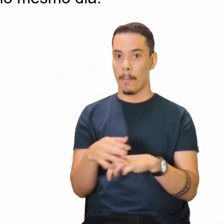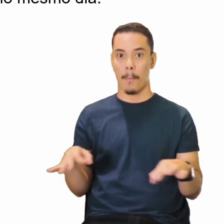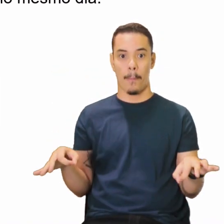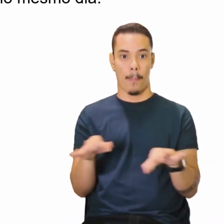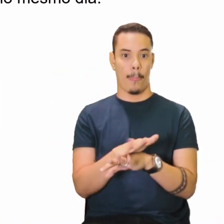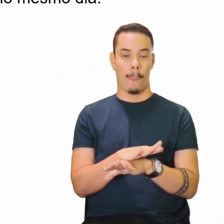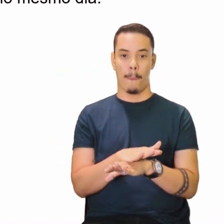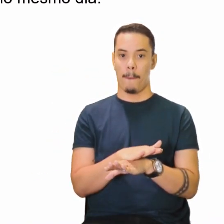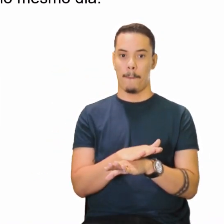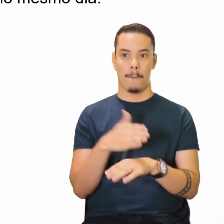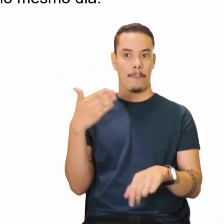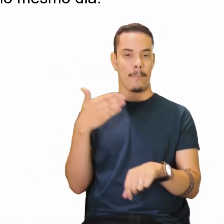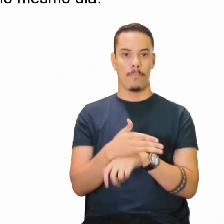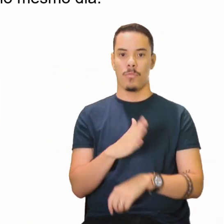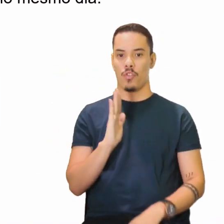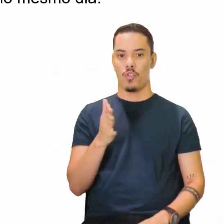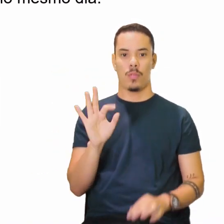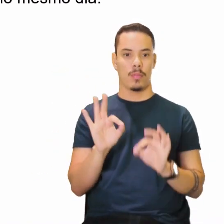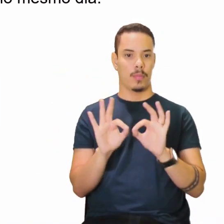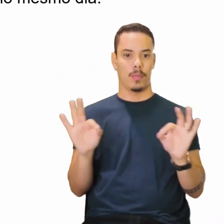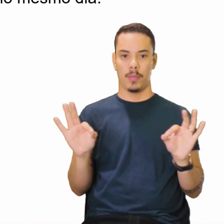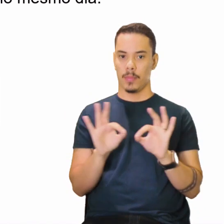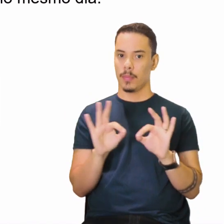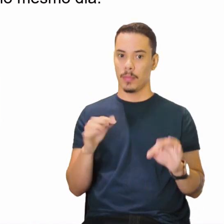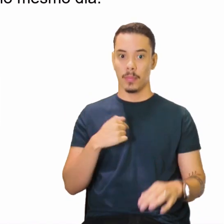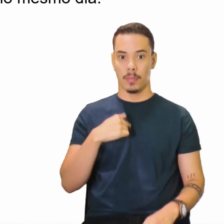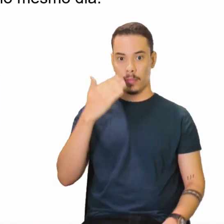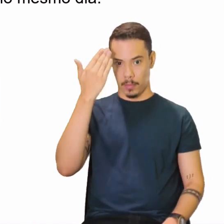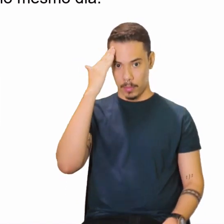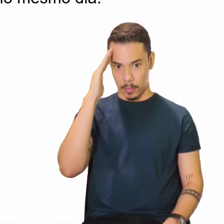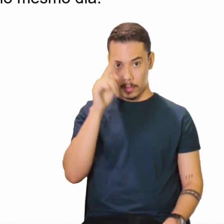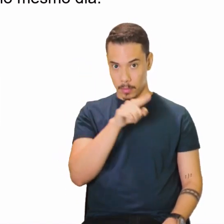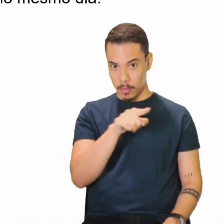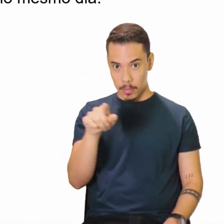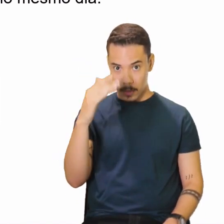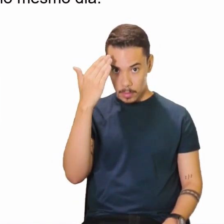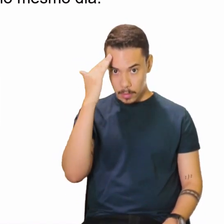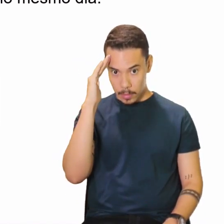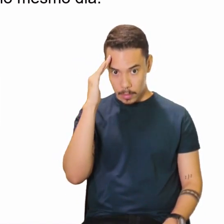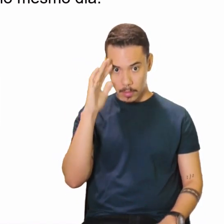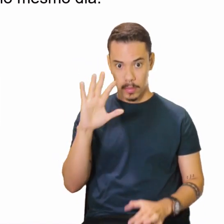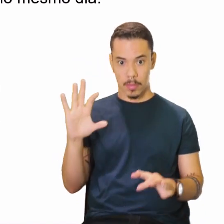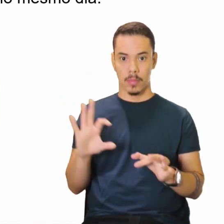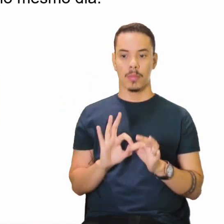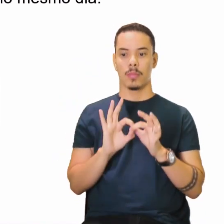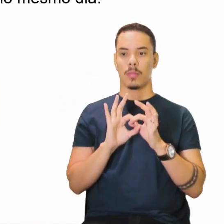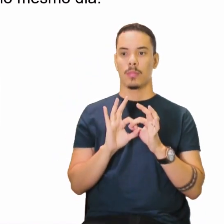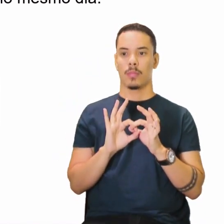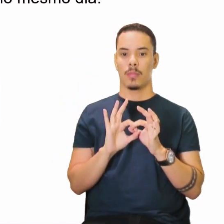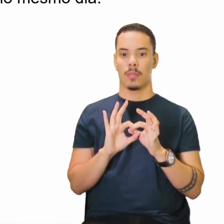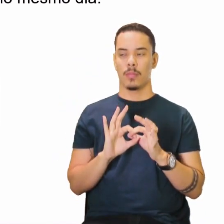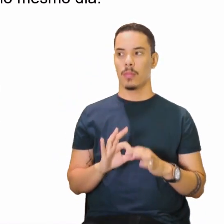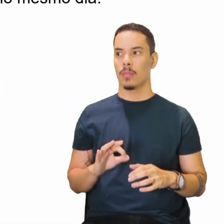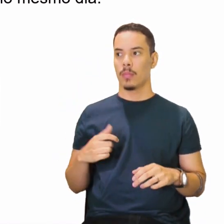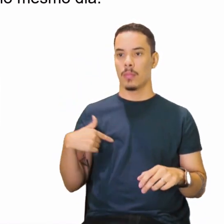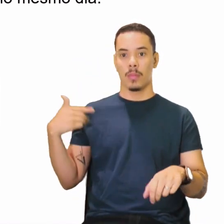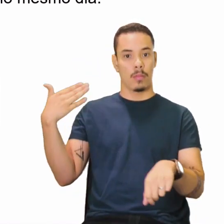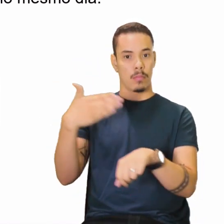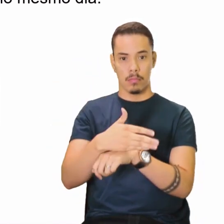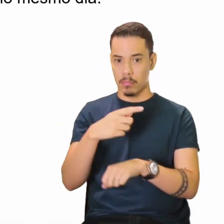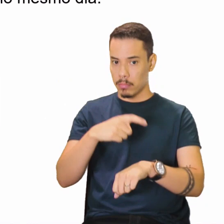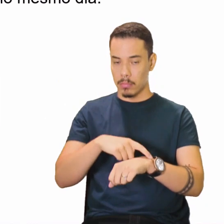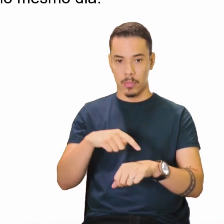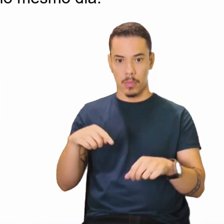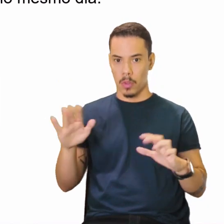pronto. Entrei já é uma oração. Entendi. Você não entendeu aí? A outra oração. Pronto. Ó, entrei, ponto,